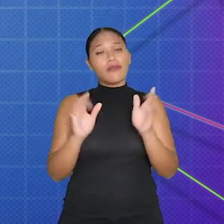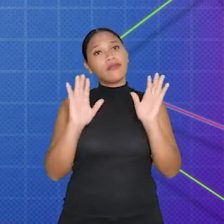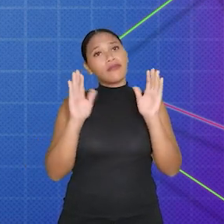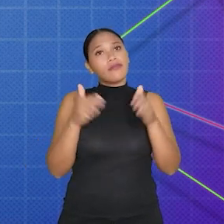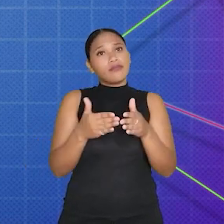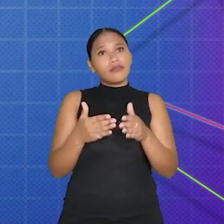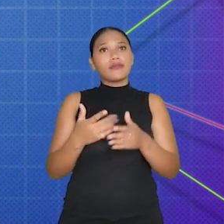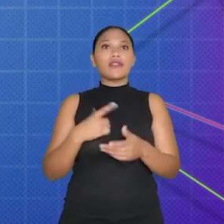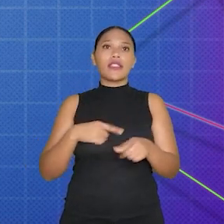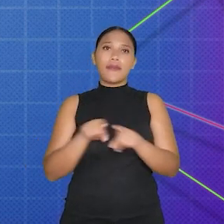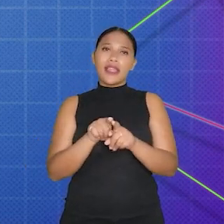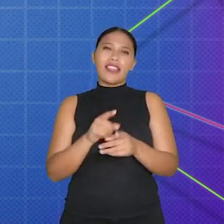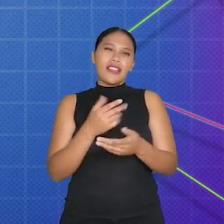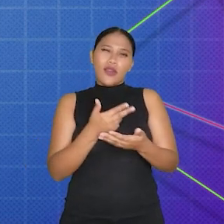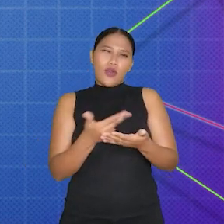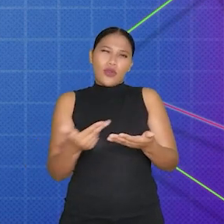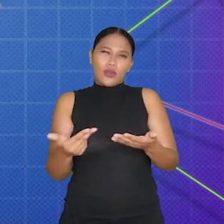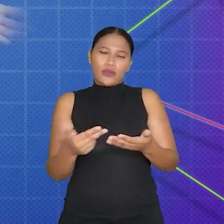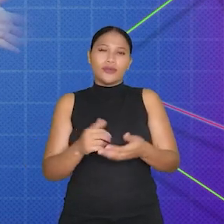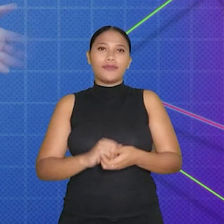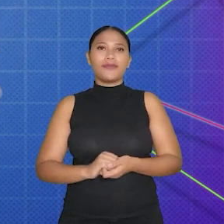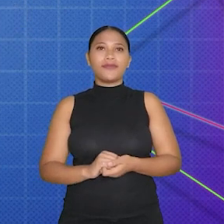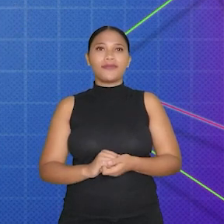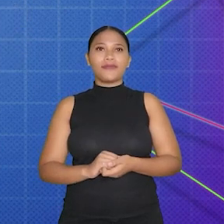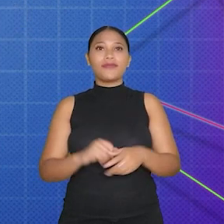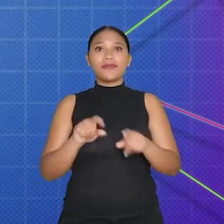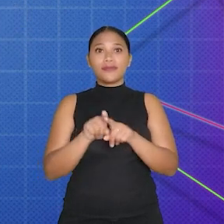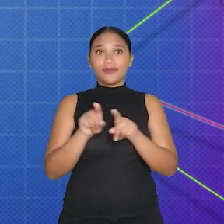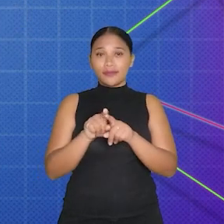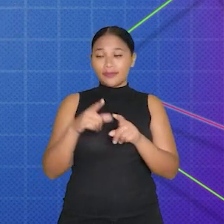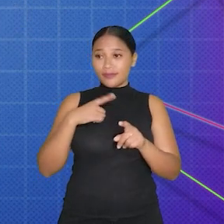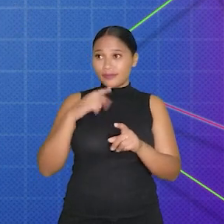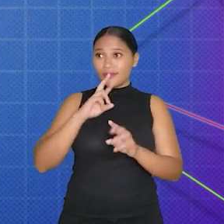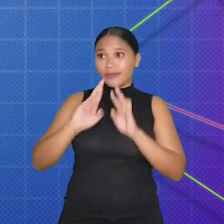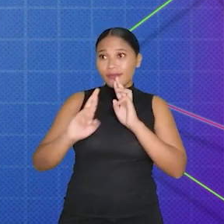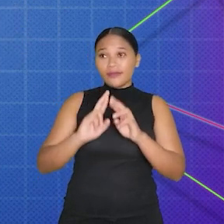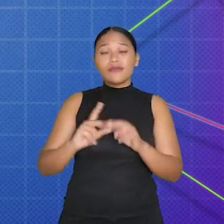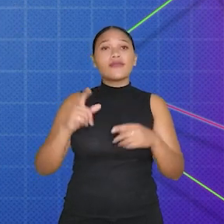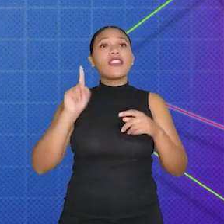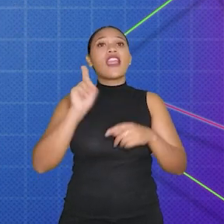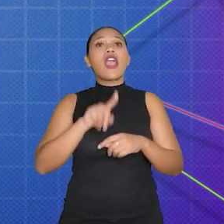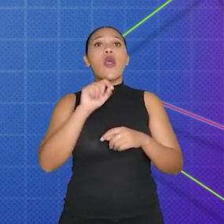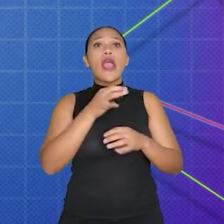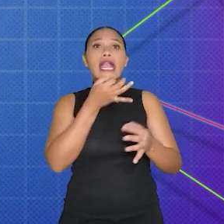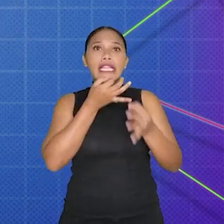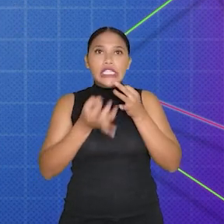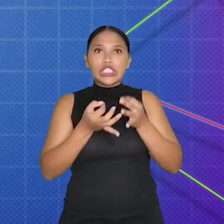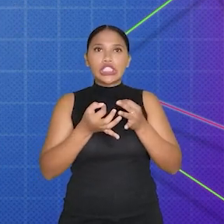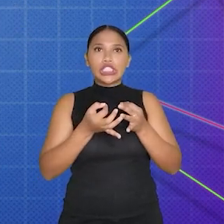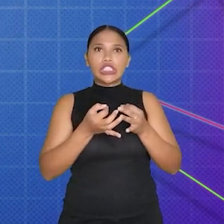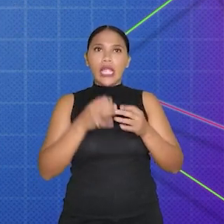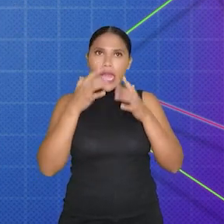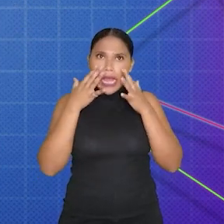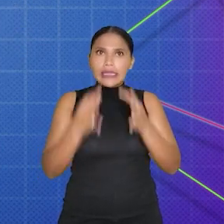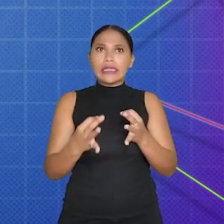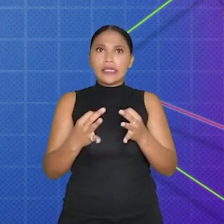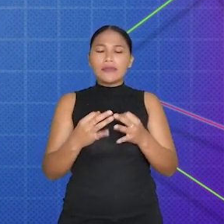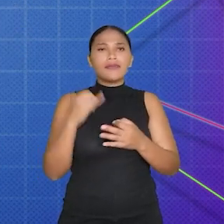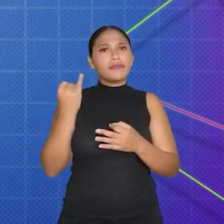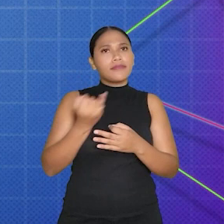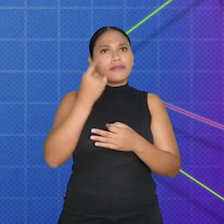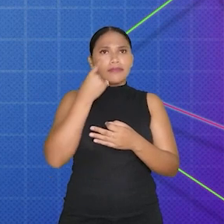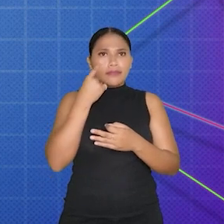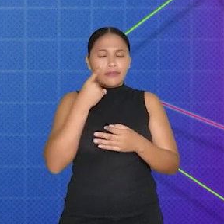palavras-chave, especifique palavras-chave exatas, etc. A leitura e filtragem de resultados requerem uma abordagem crítica e